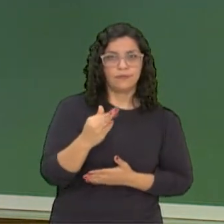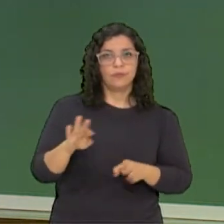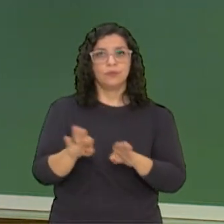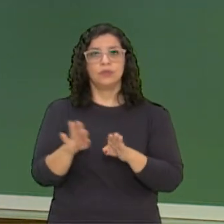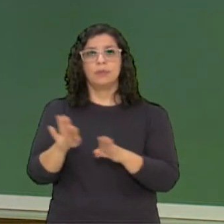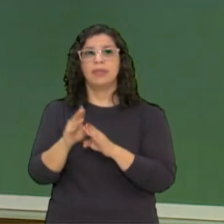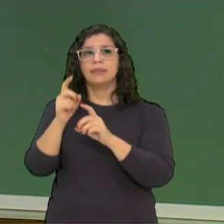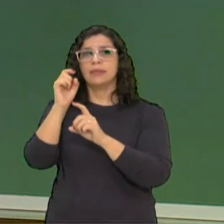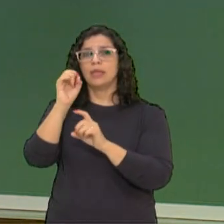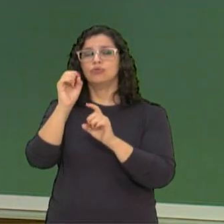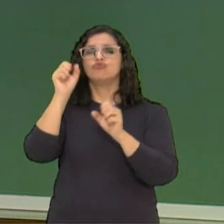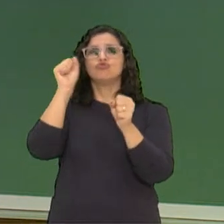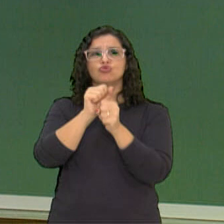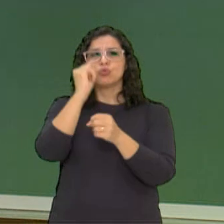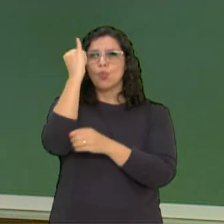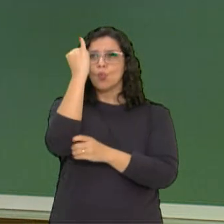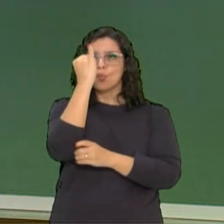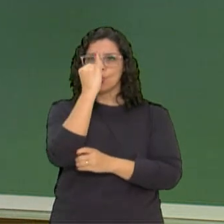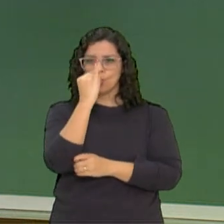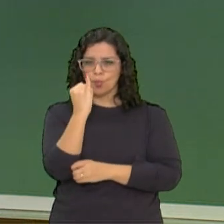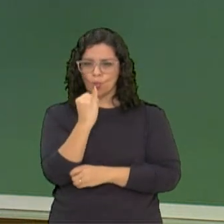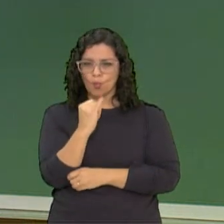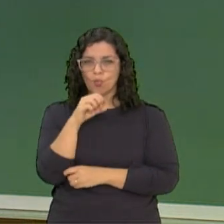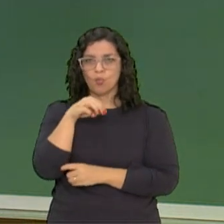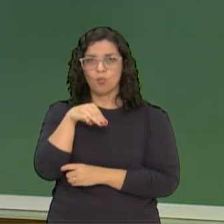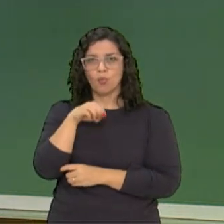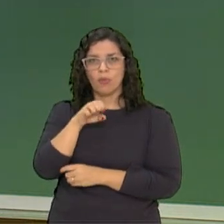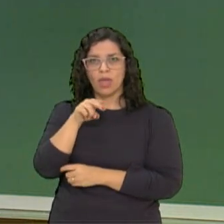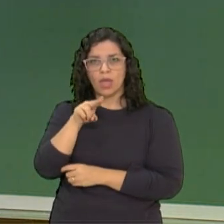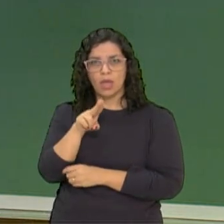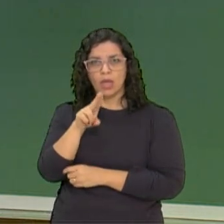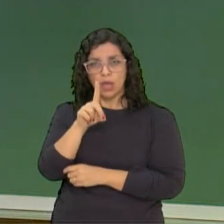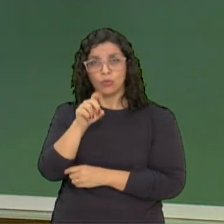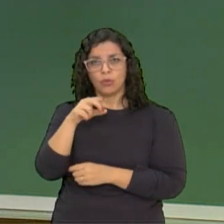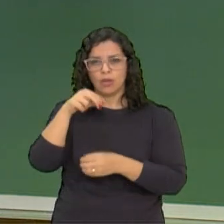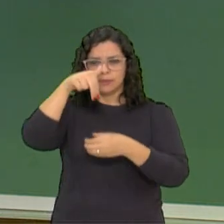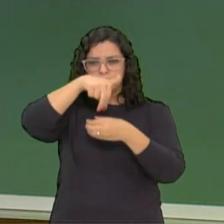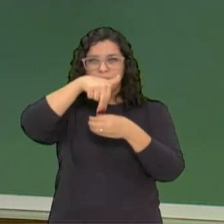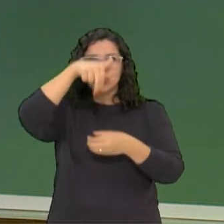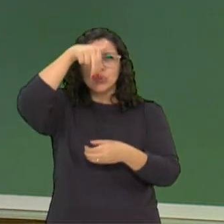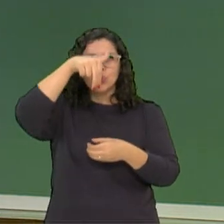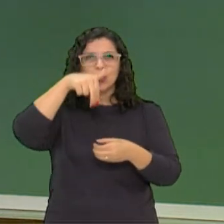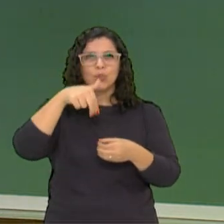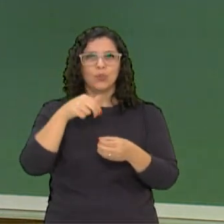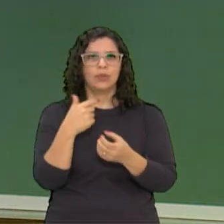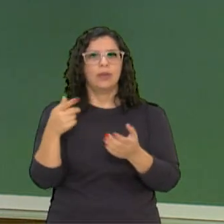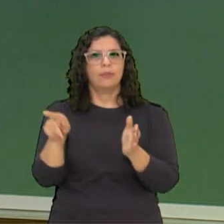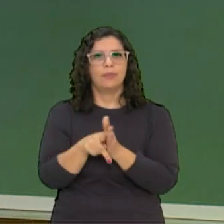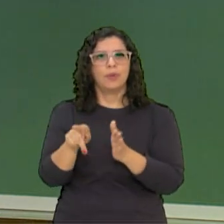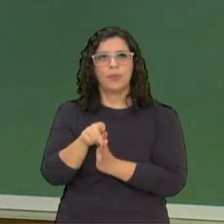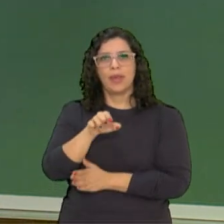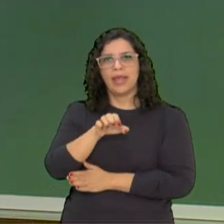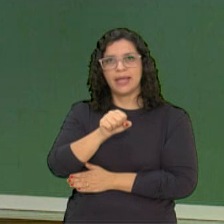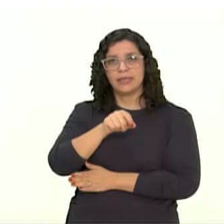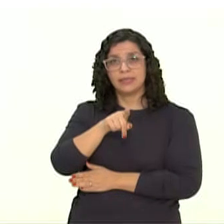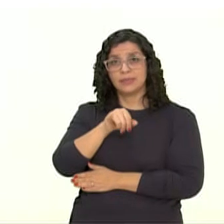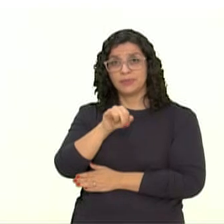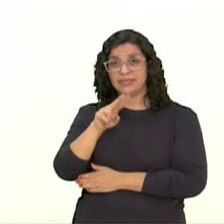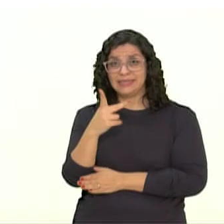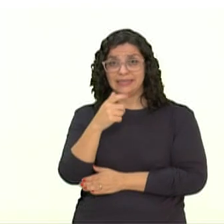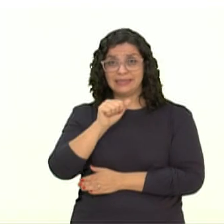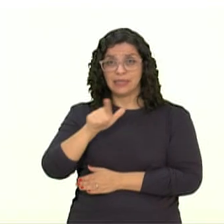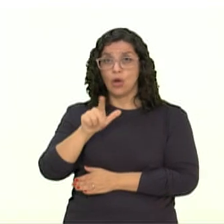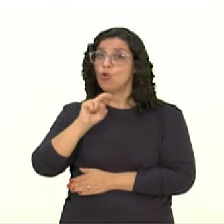medula espinhal. Muitas vezes você vai ver em exercícios e em textos como medula espinal, é a mesma coisa, tá,